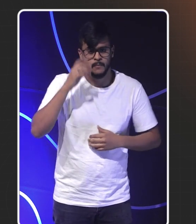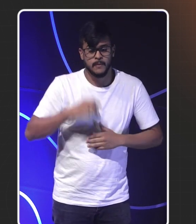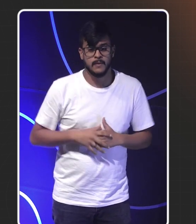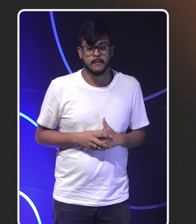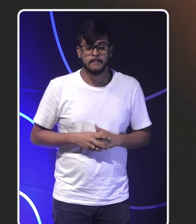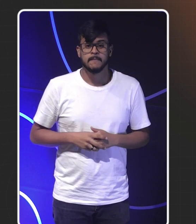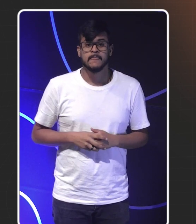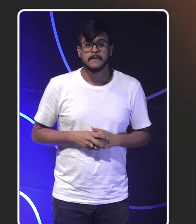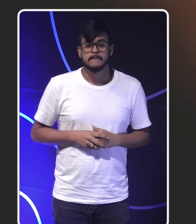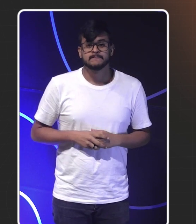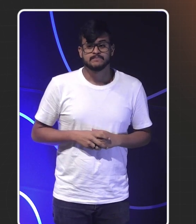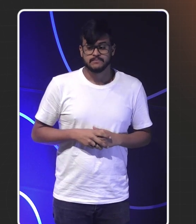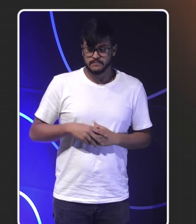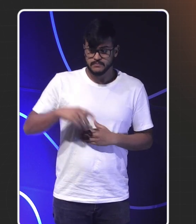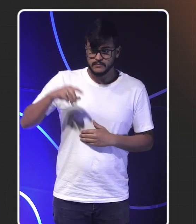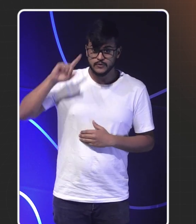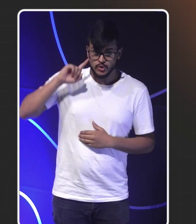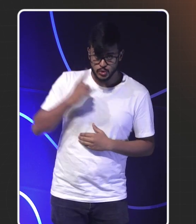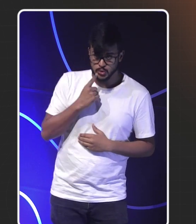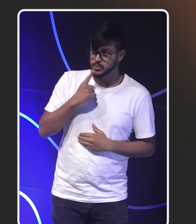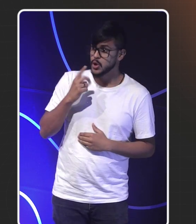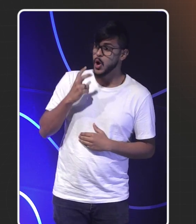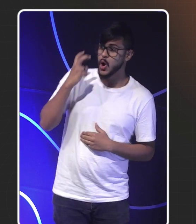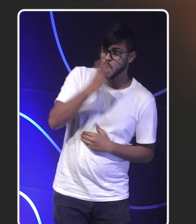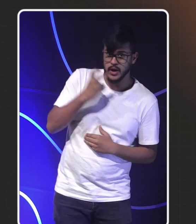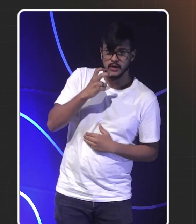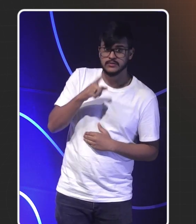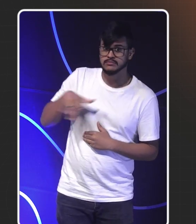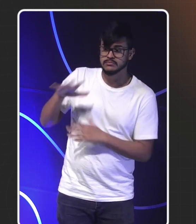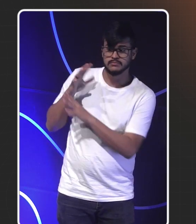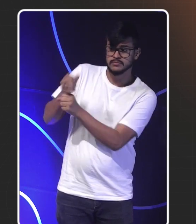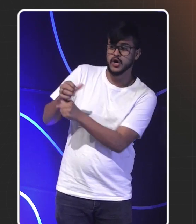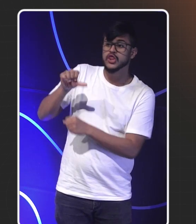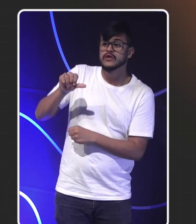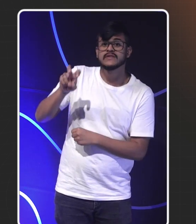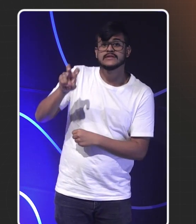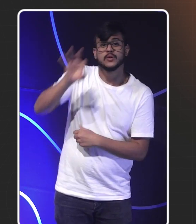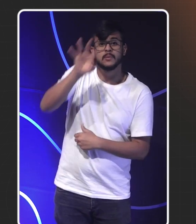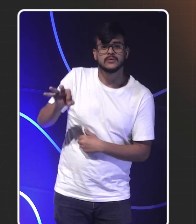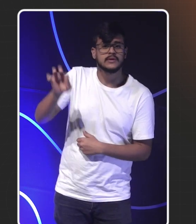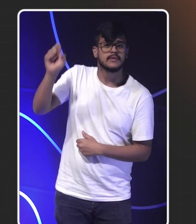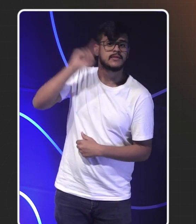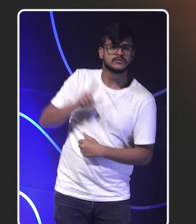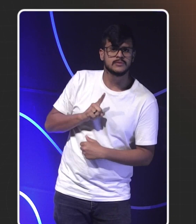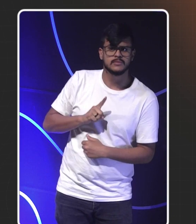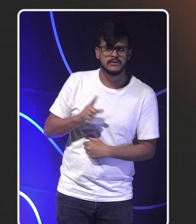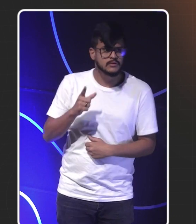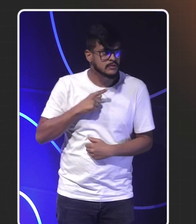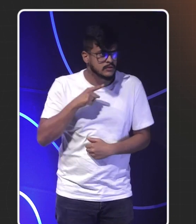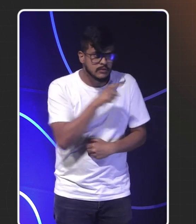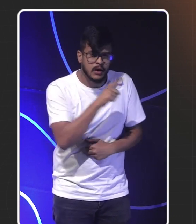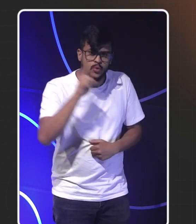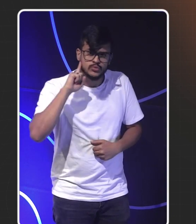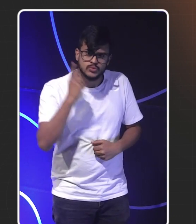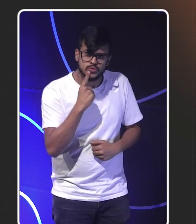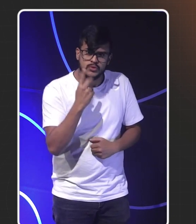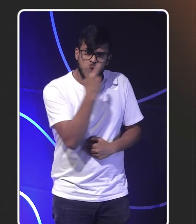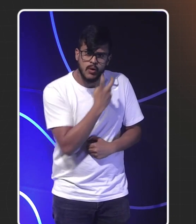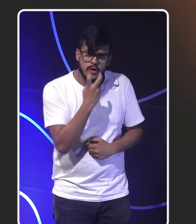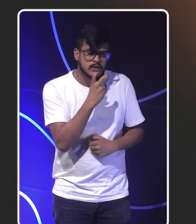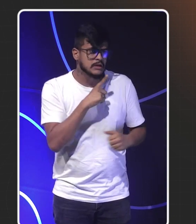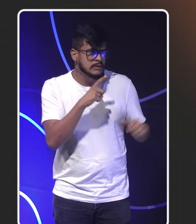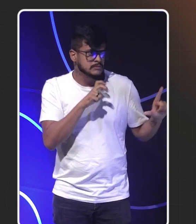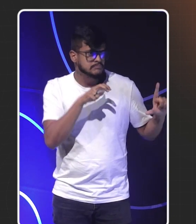95% dos surdos oralizados não sabiam que existia uma história de um surdo oralizado numa franquia de um filme de cinema muito